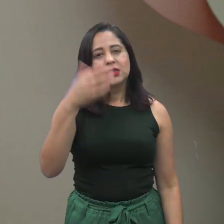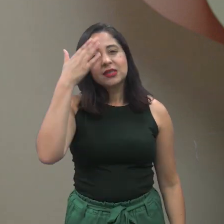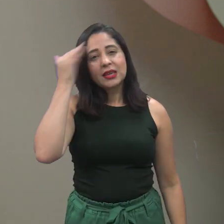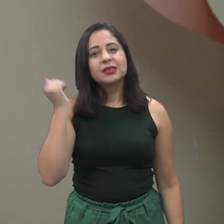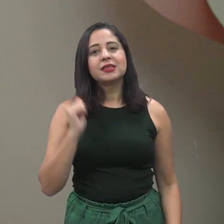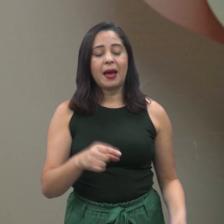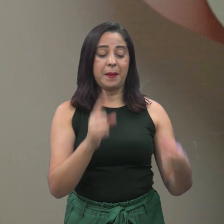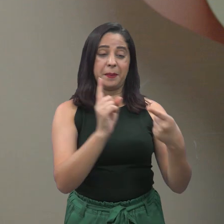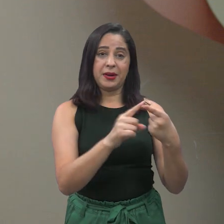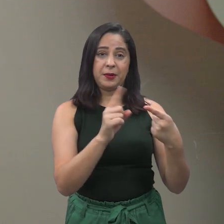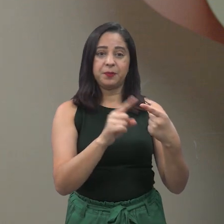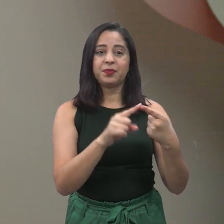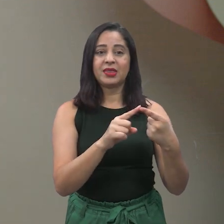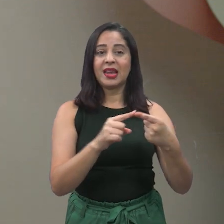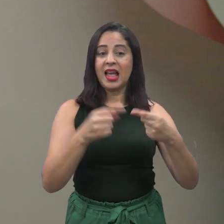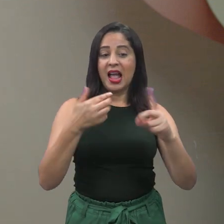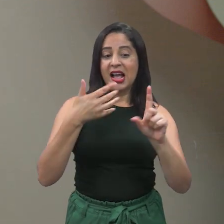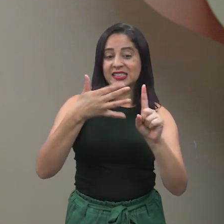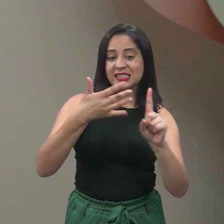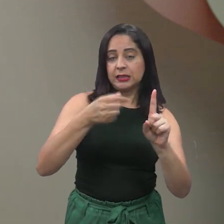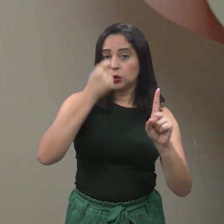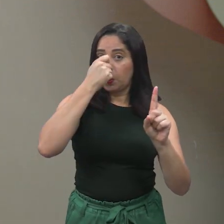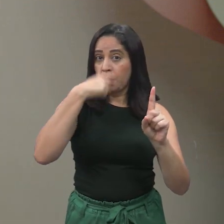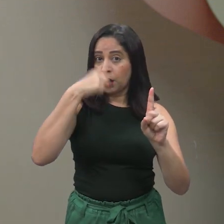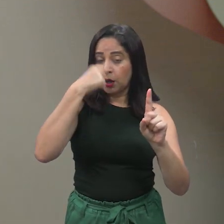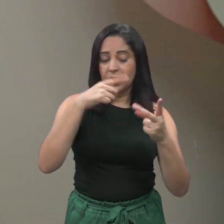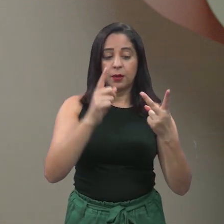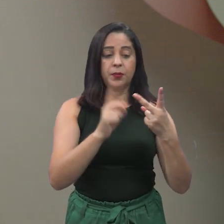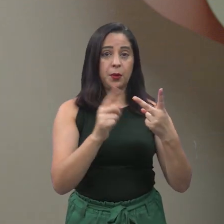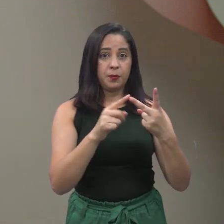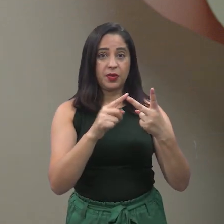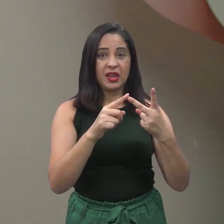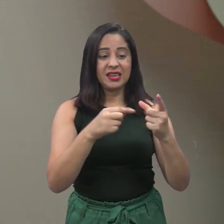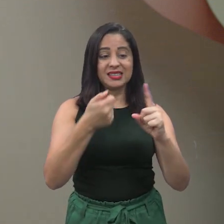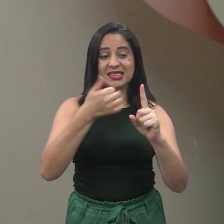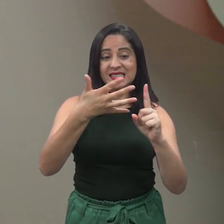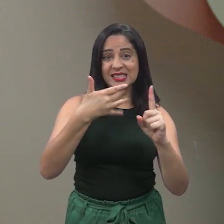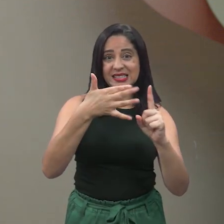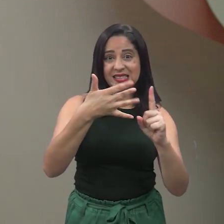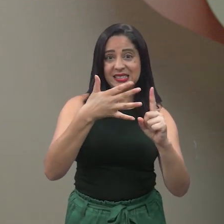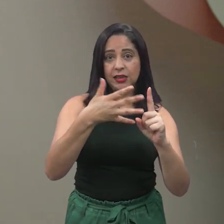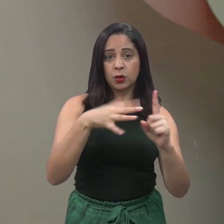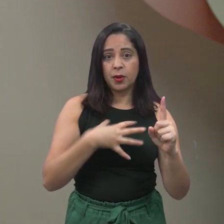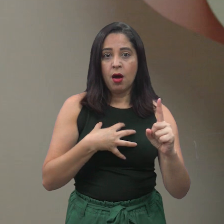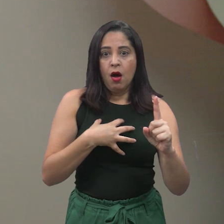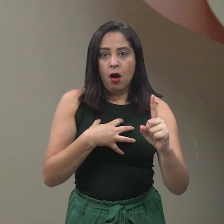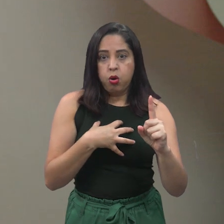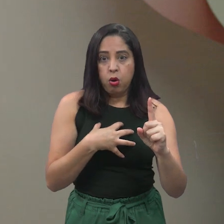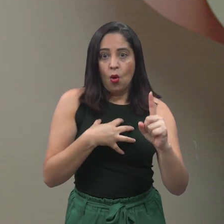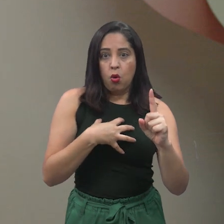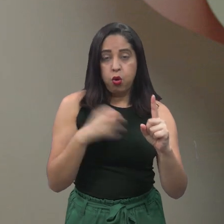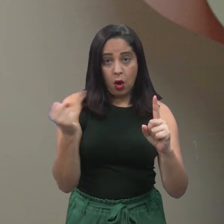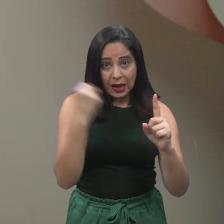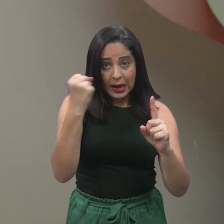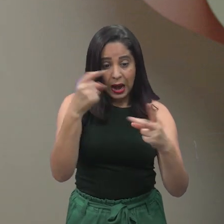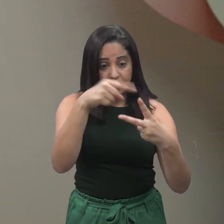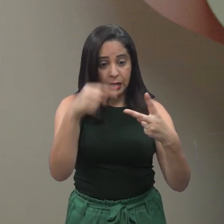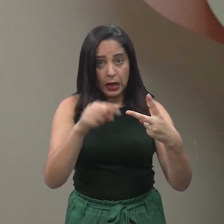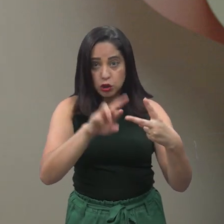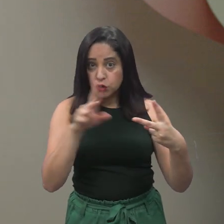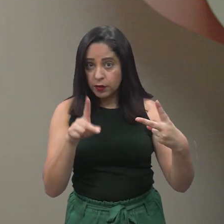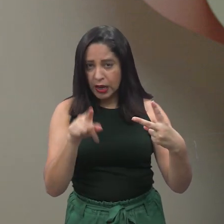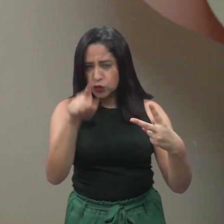é a diferença entre a síndrome gripal e a síndrome respiratória aguda grave? Depois do intervalo, o